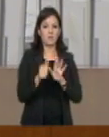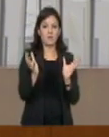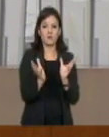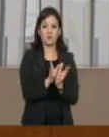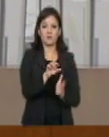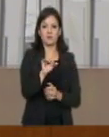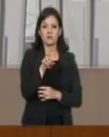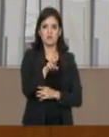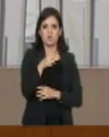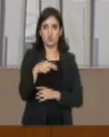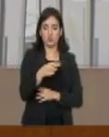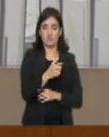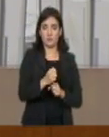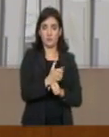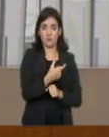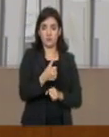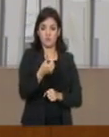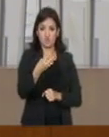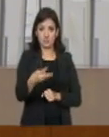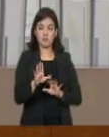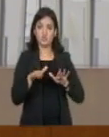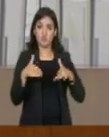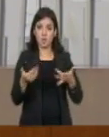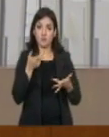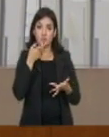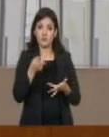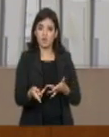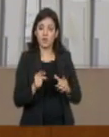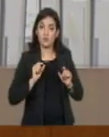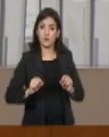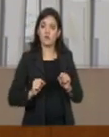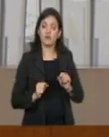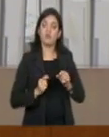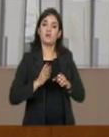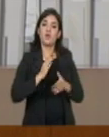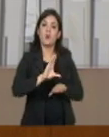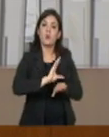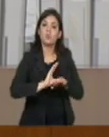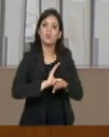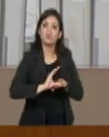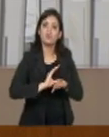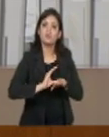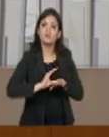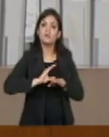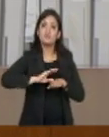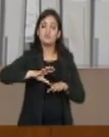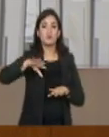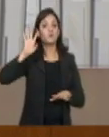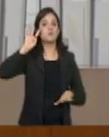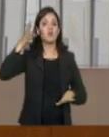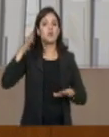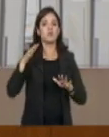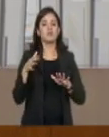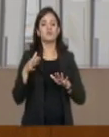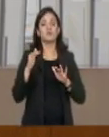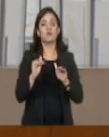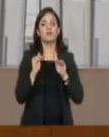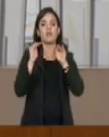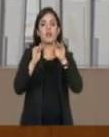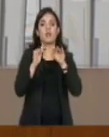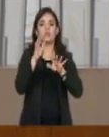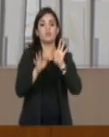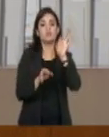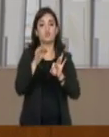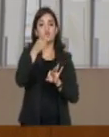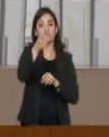de 2013, quando consignei que o princípio constitucional da soberania dos veredictos confere à decisão dos jurados, em